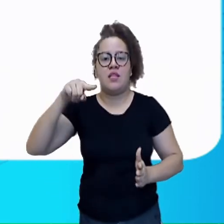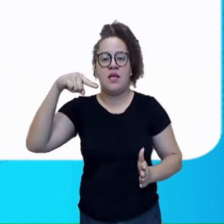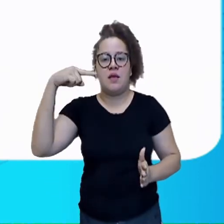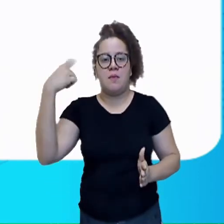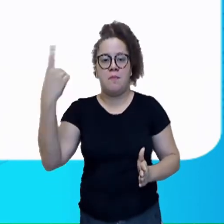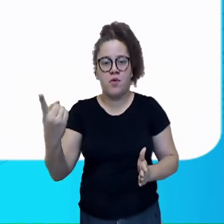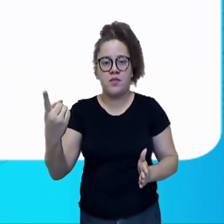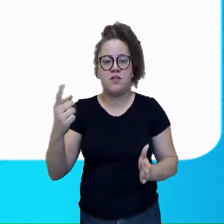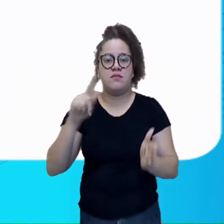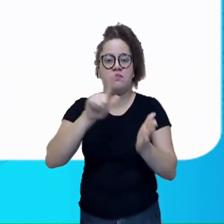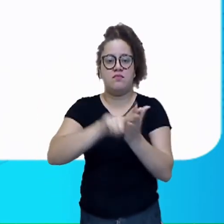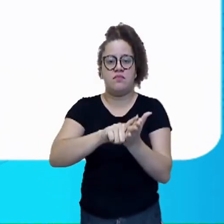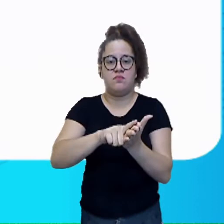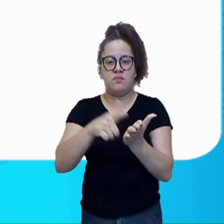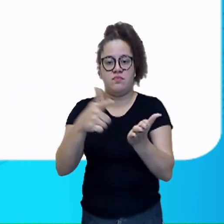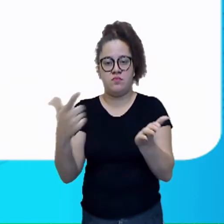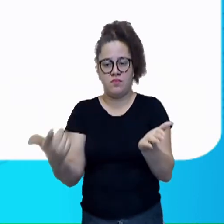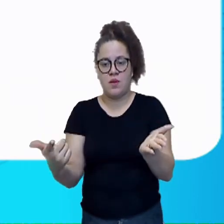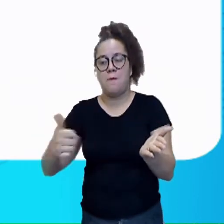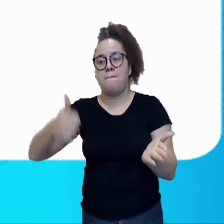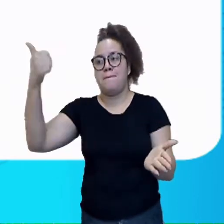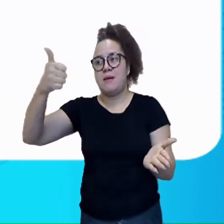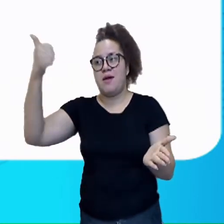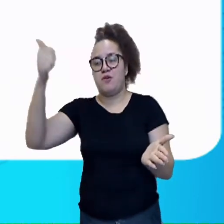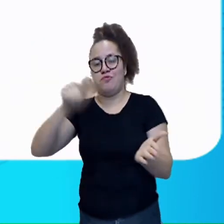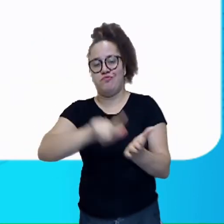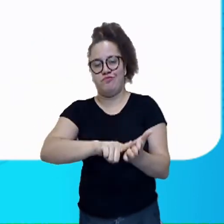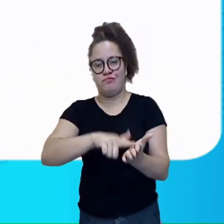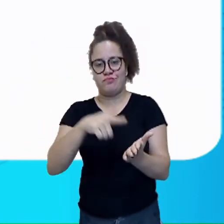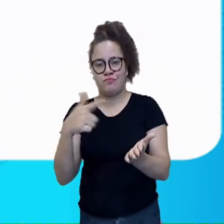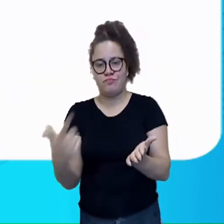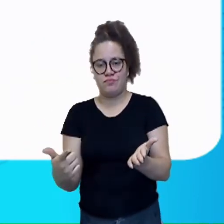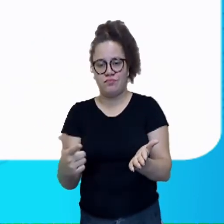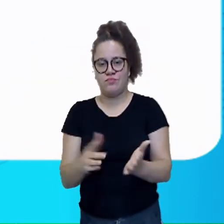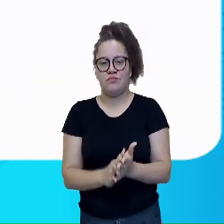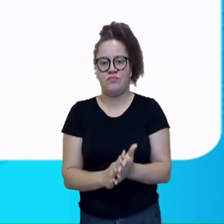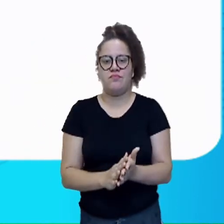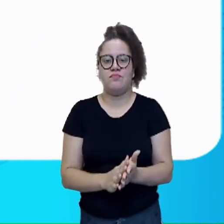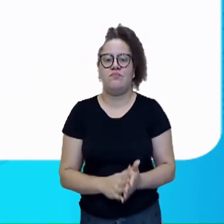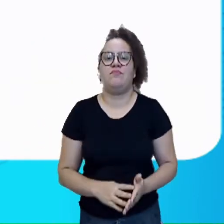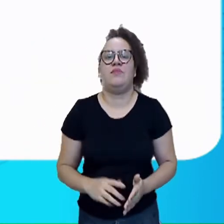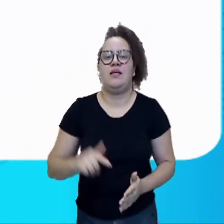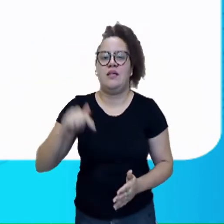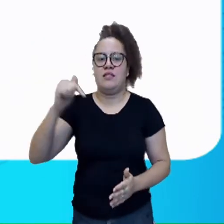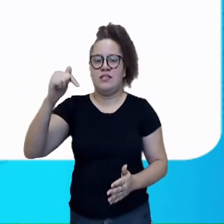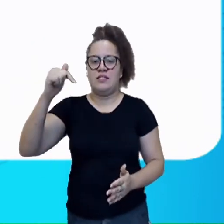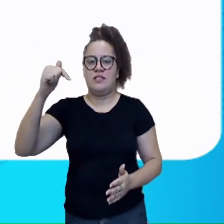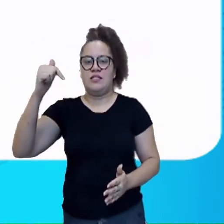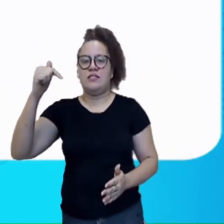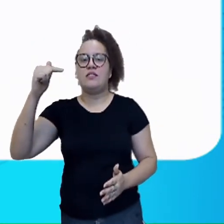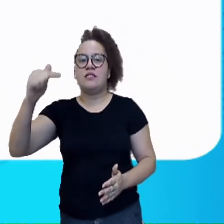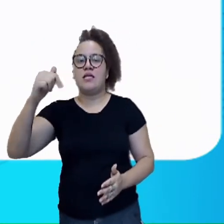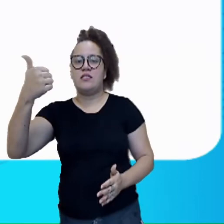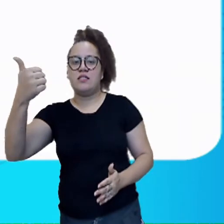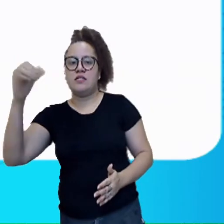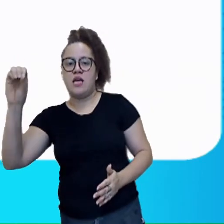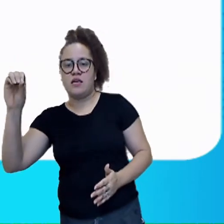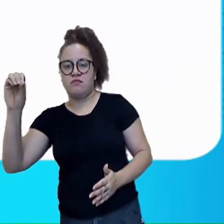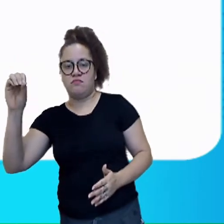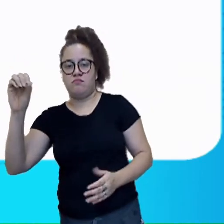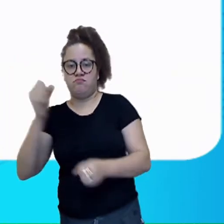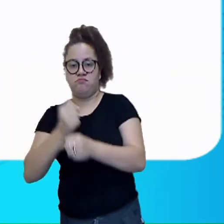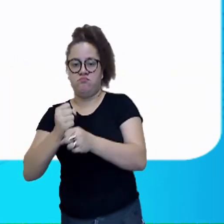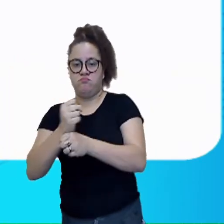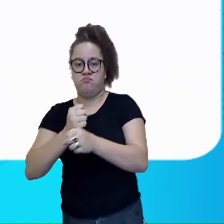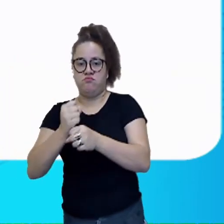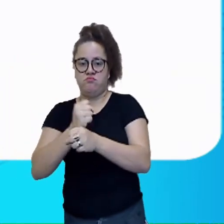tivemos, então, o primeiro jornal impresso, que foi 710 anos depois de Cristo. Outra